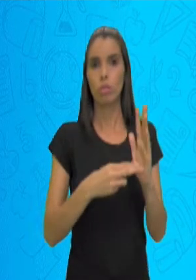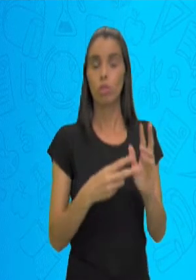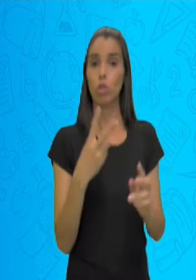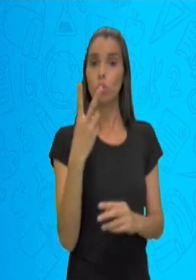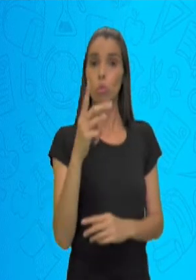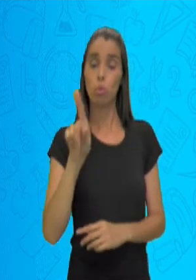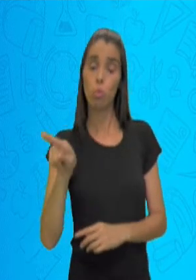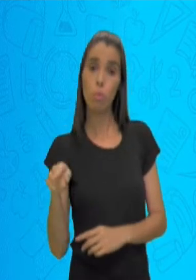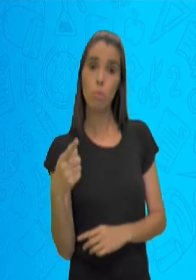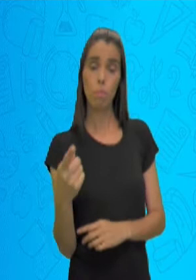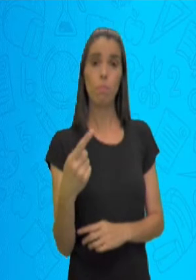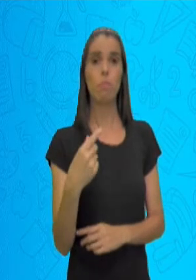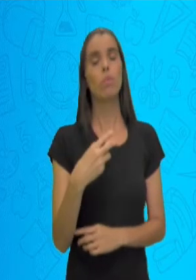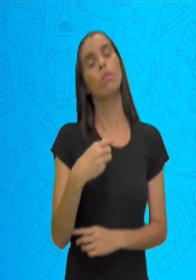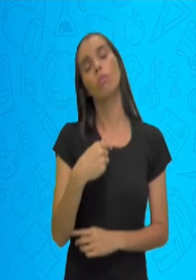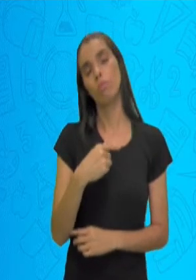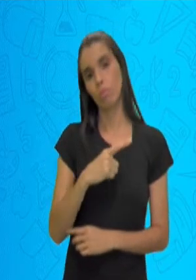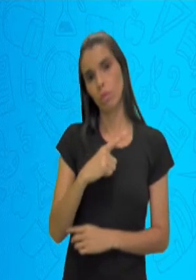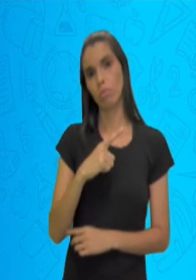ler